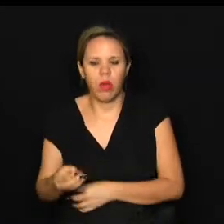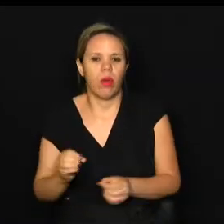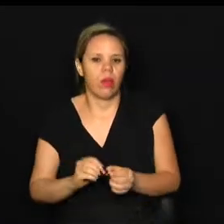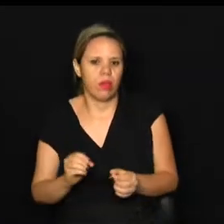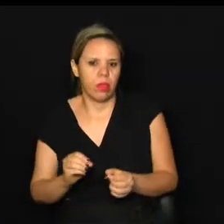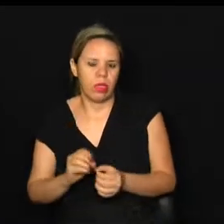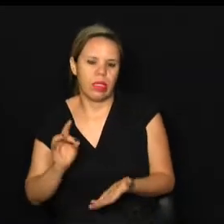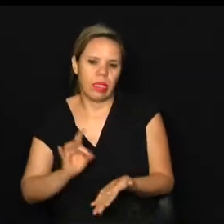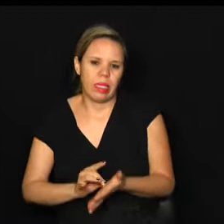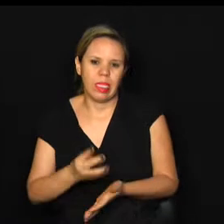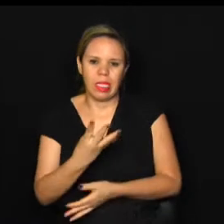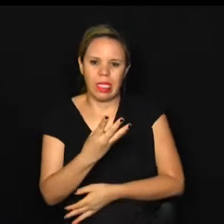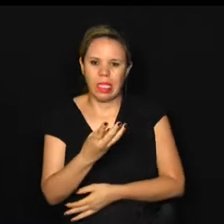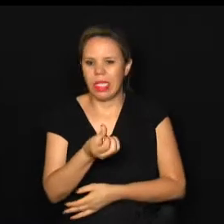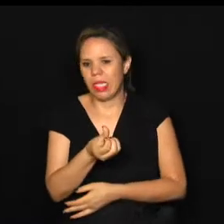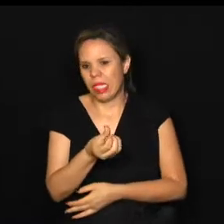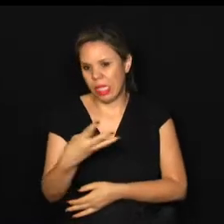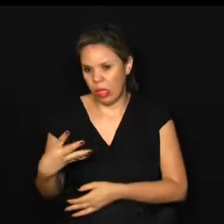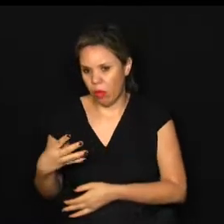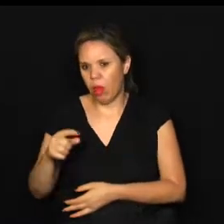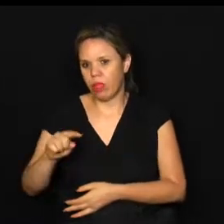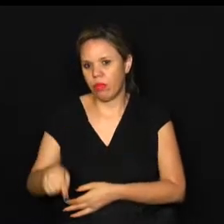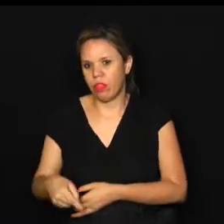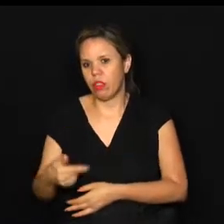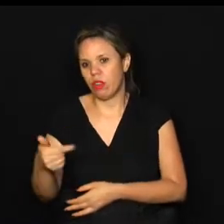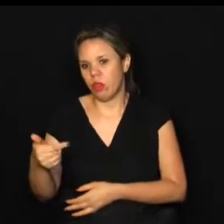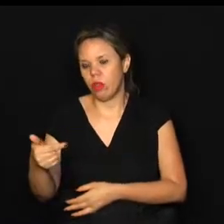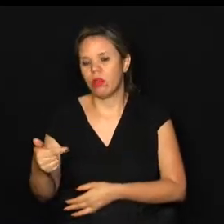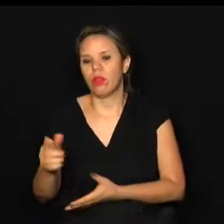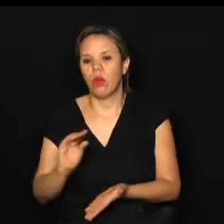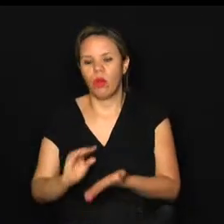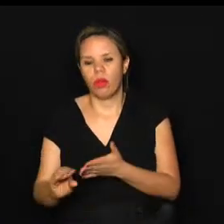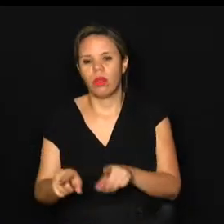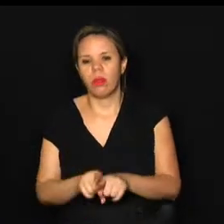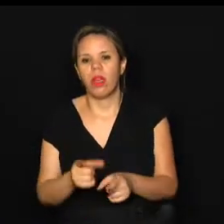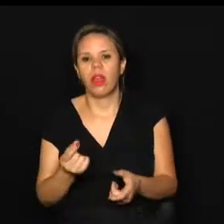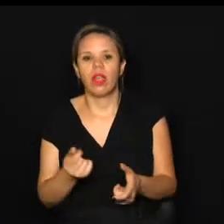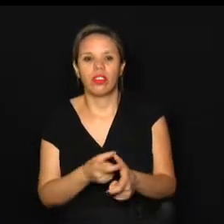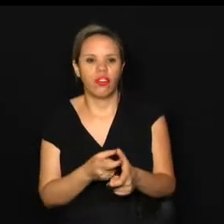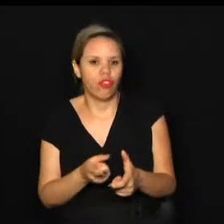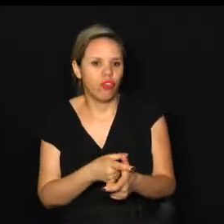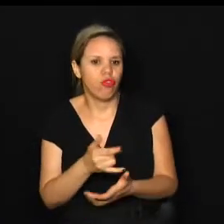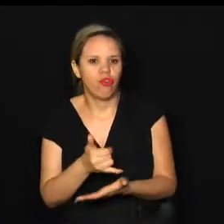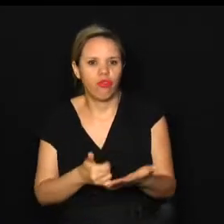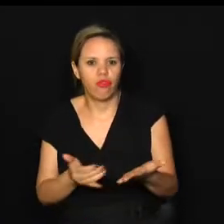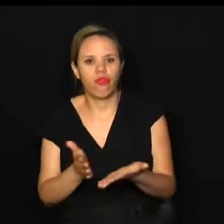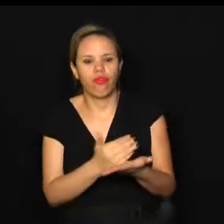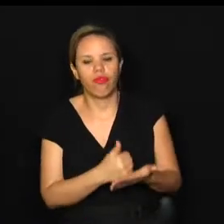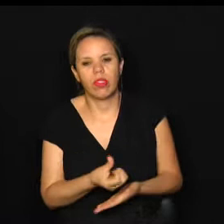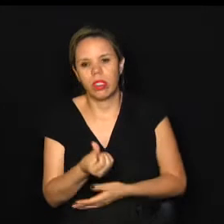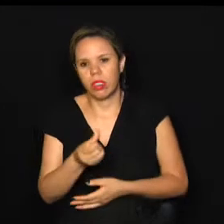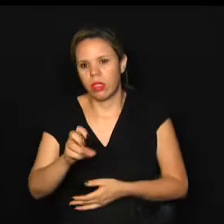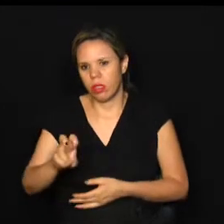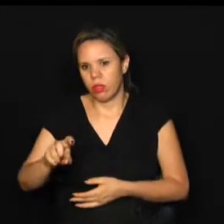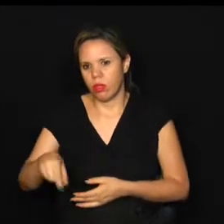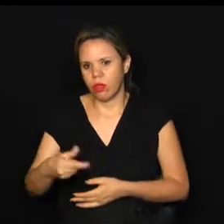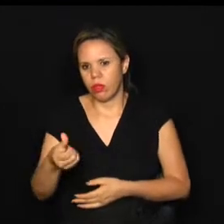aí de 64,2% do orçamento. As receitas correntes realizou